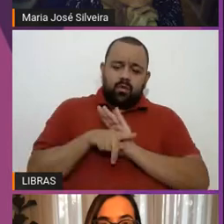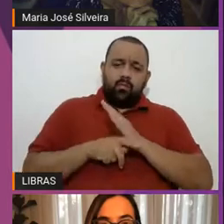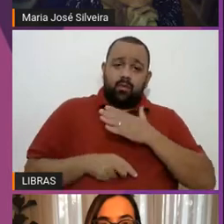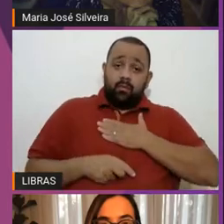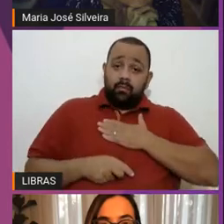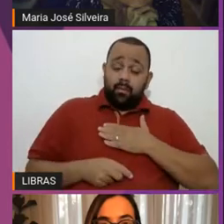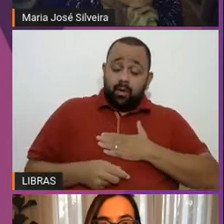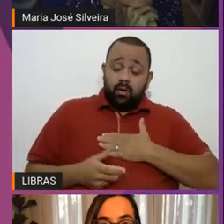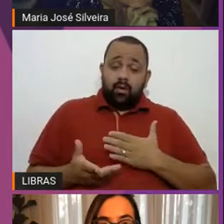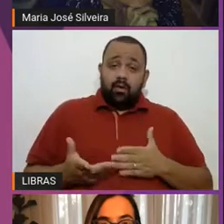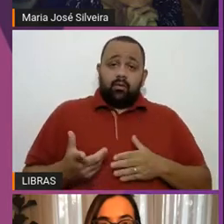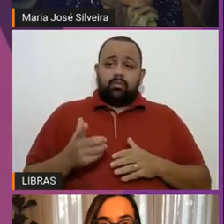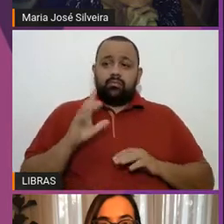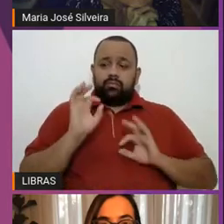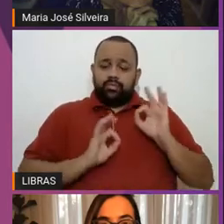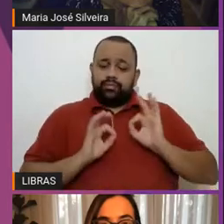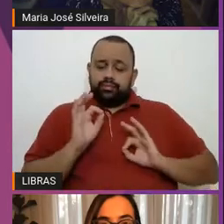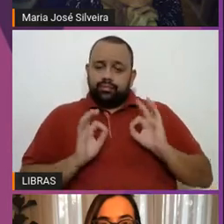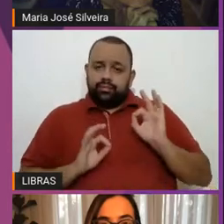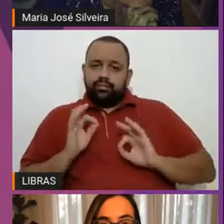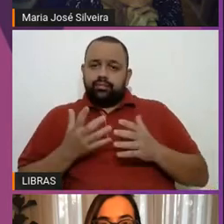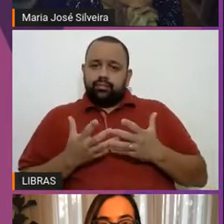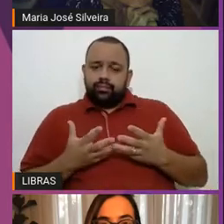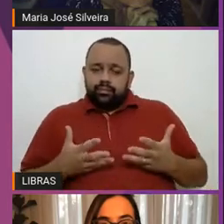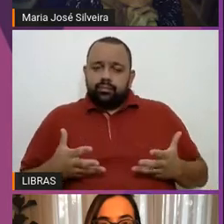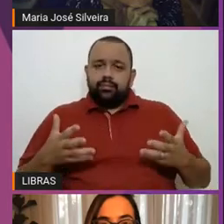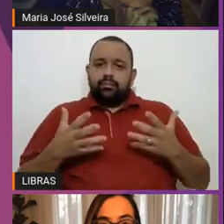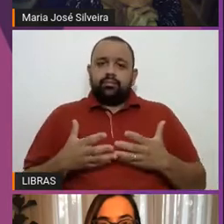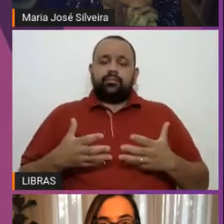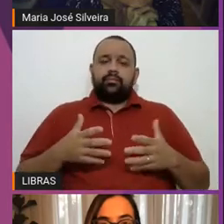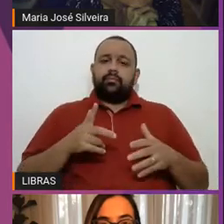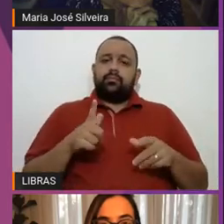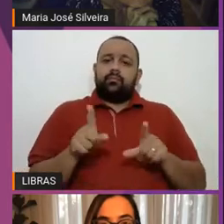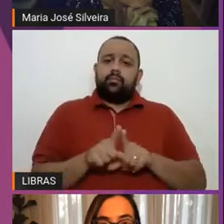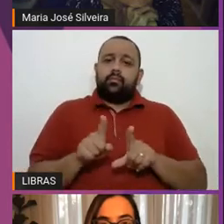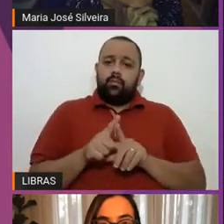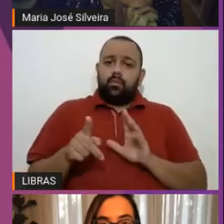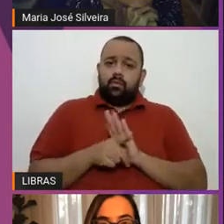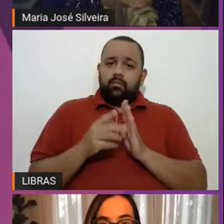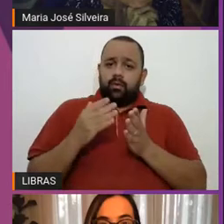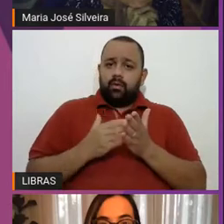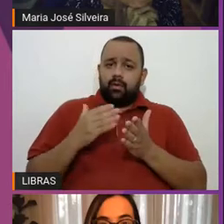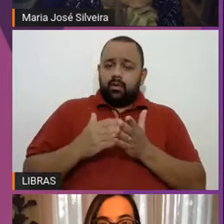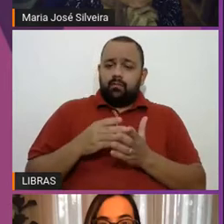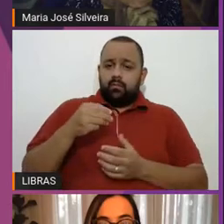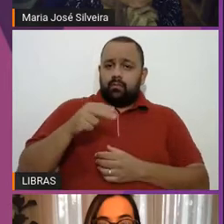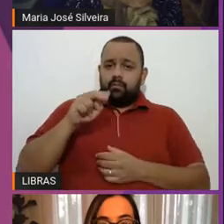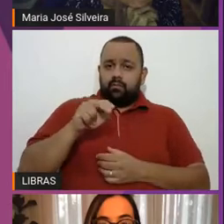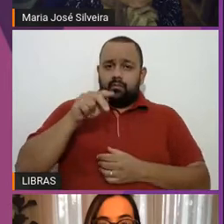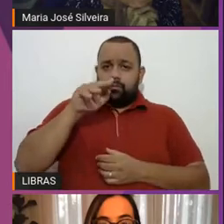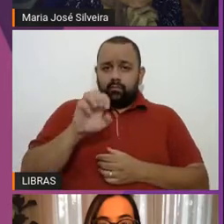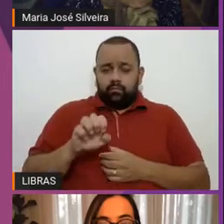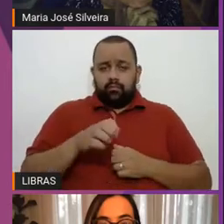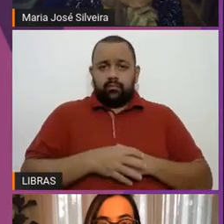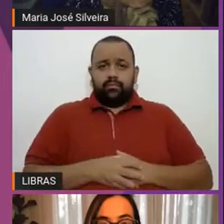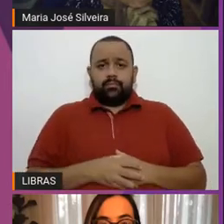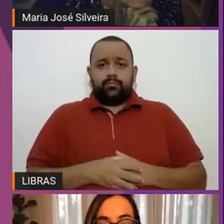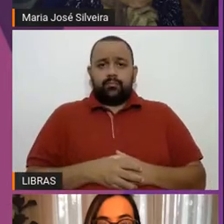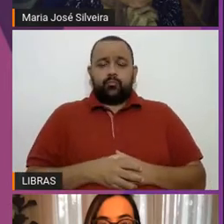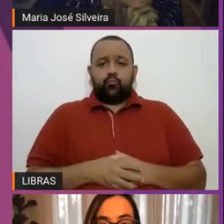eu fui escrevendo o meu corpo ainda quente e aí eu escrevi muito em conjunto com o mito não tem alguns mitos na verdade e